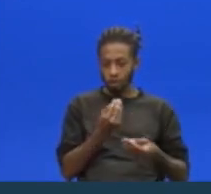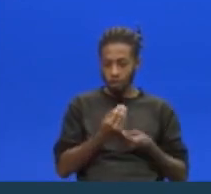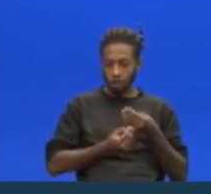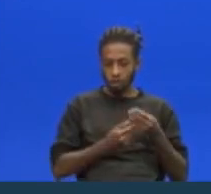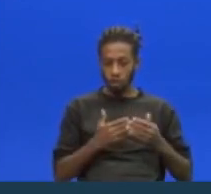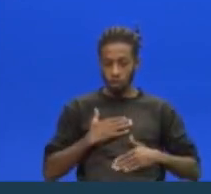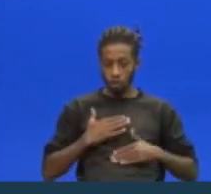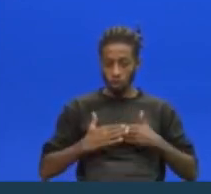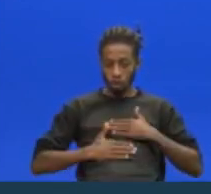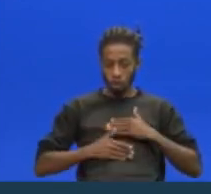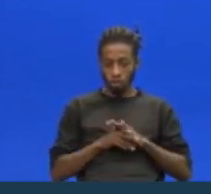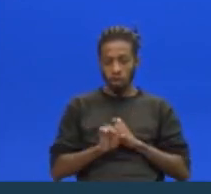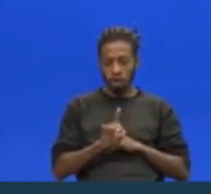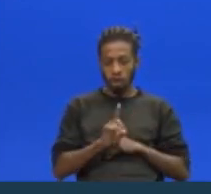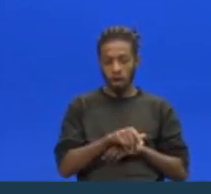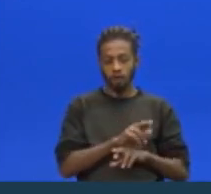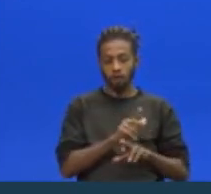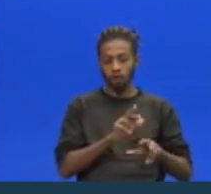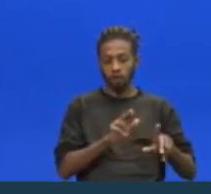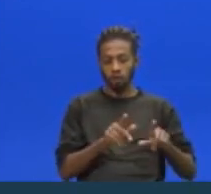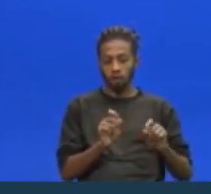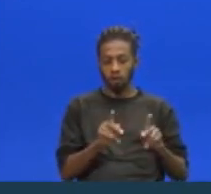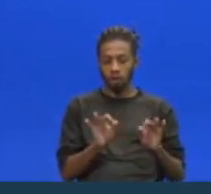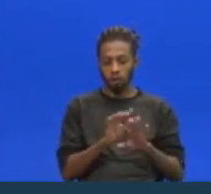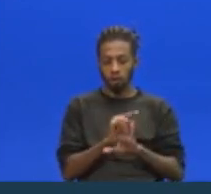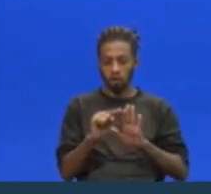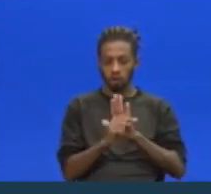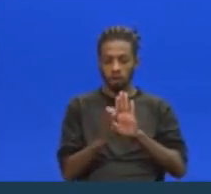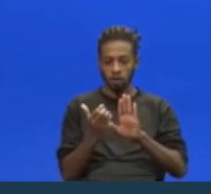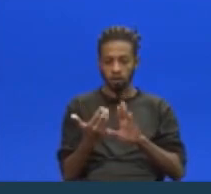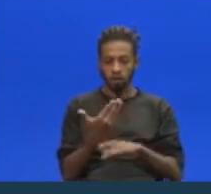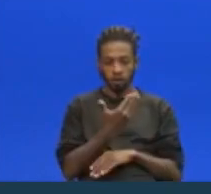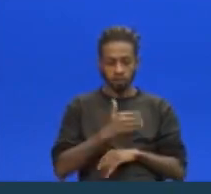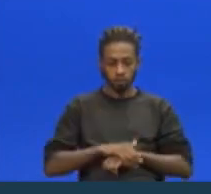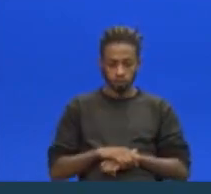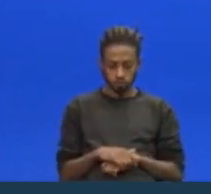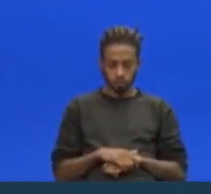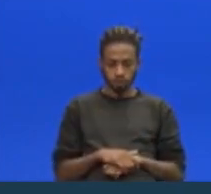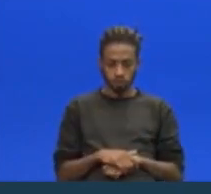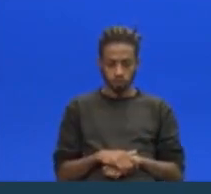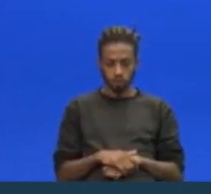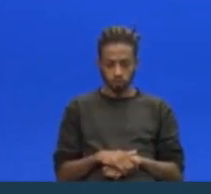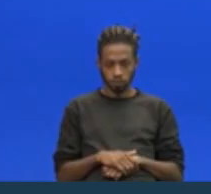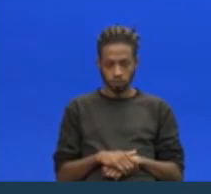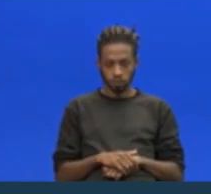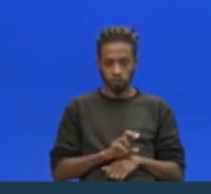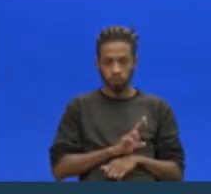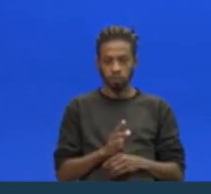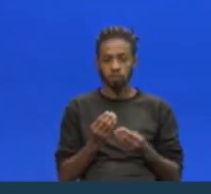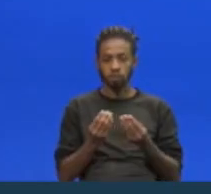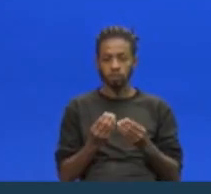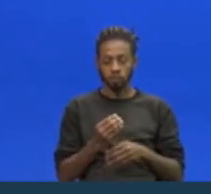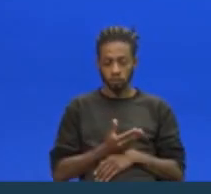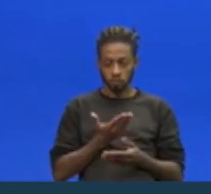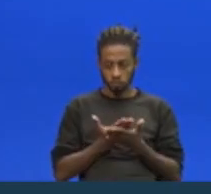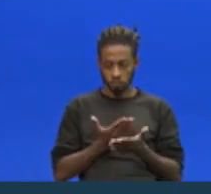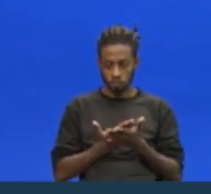variação biológica individual. Então, vamos para mais uma interatividade. Como é